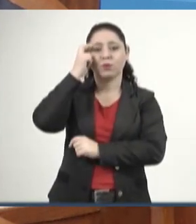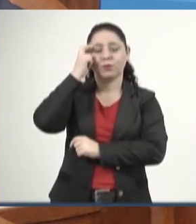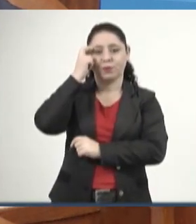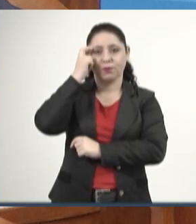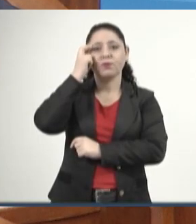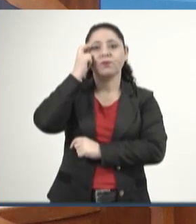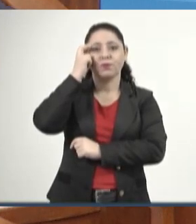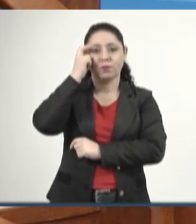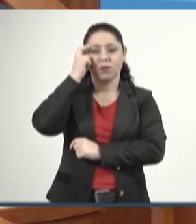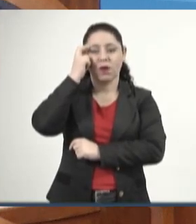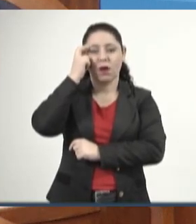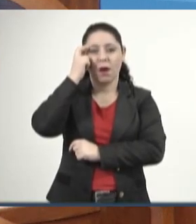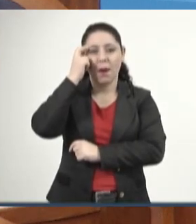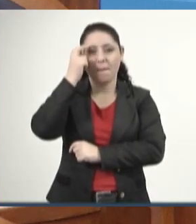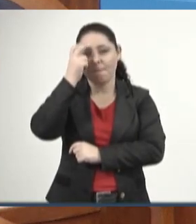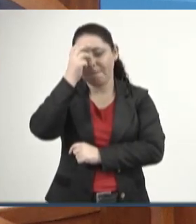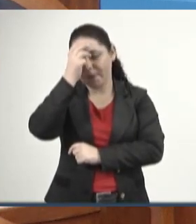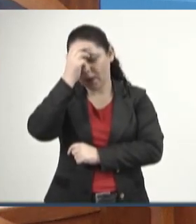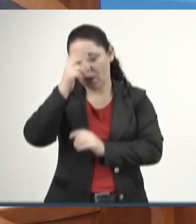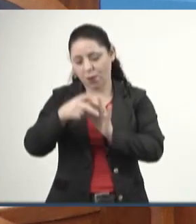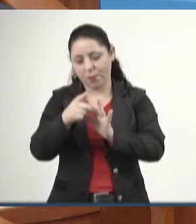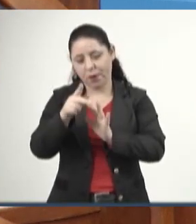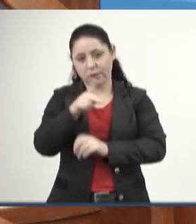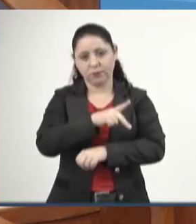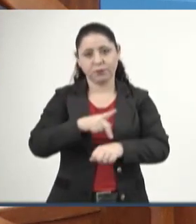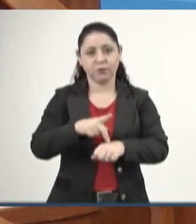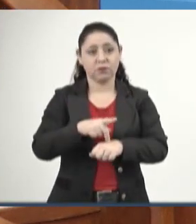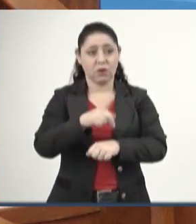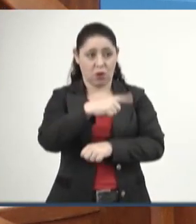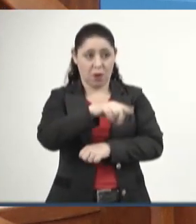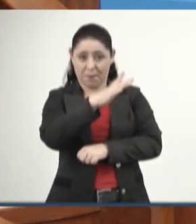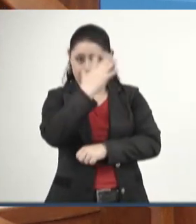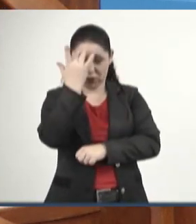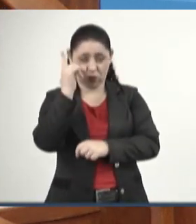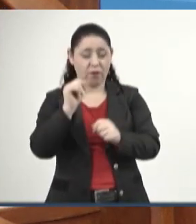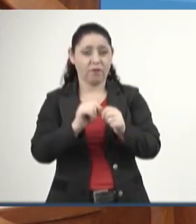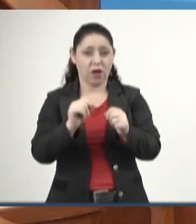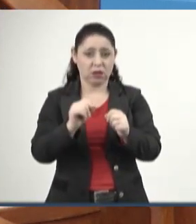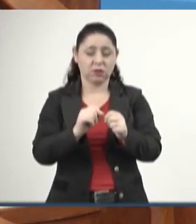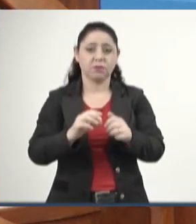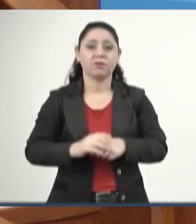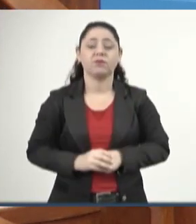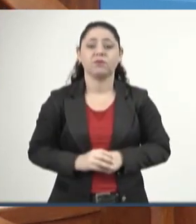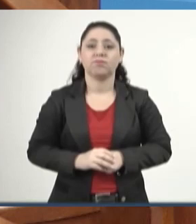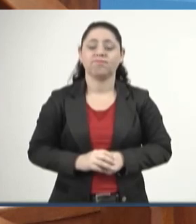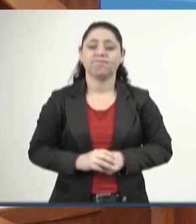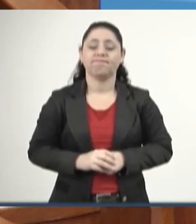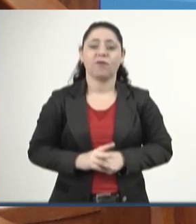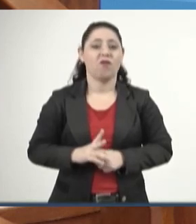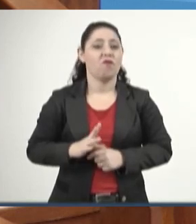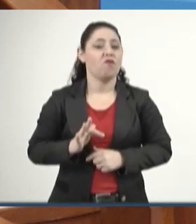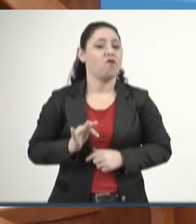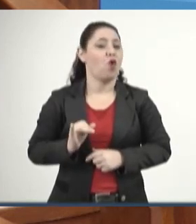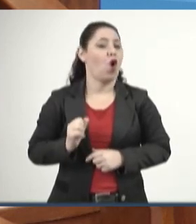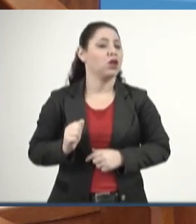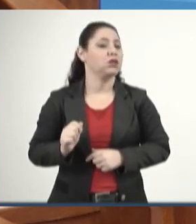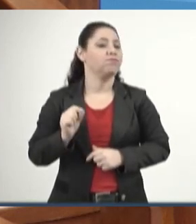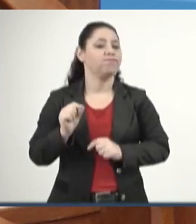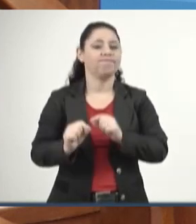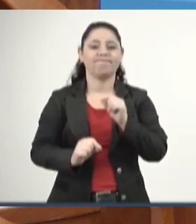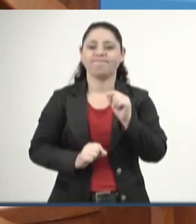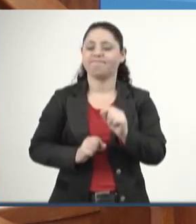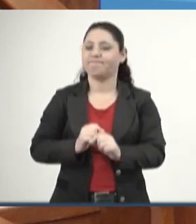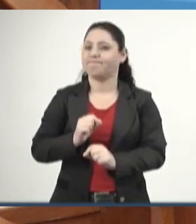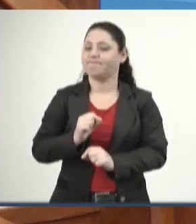cultural, para a memória do país. O que aqueles vândalos fizeram foi algo